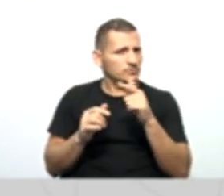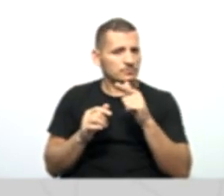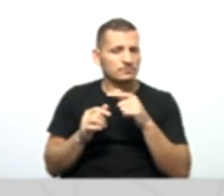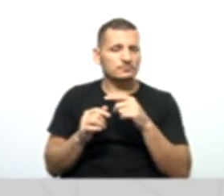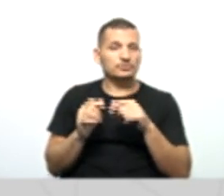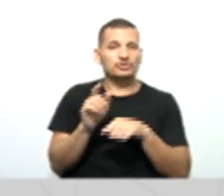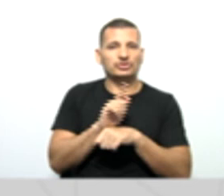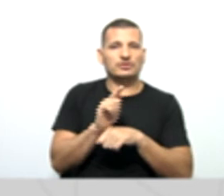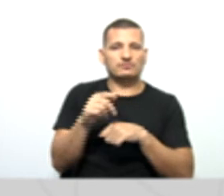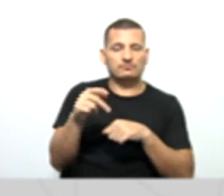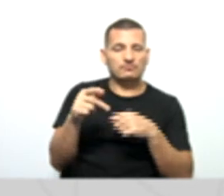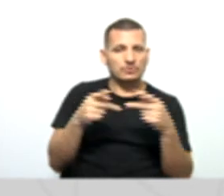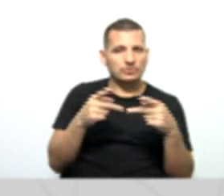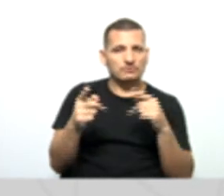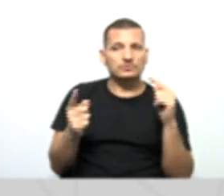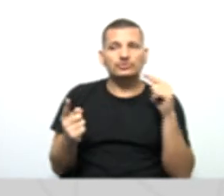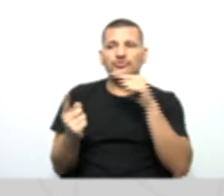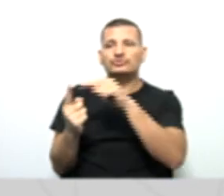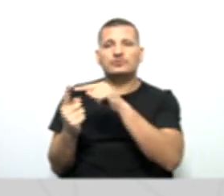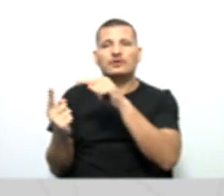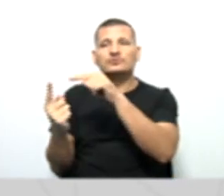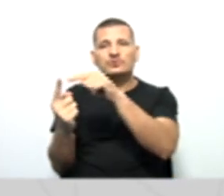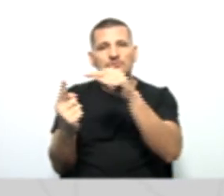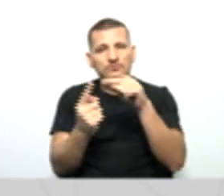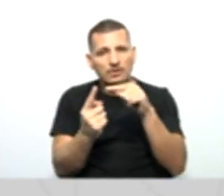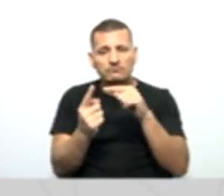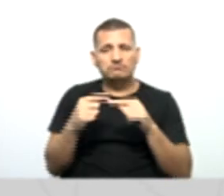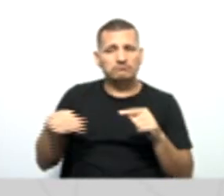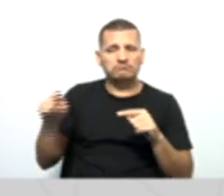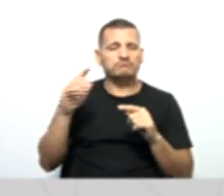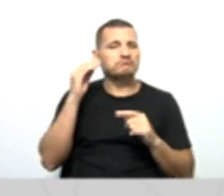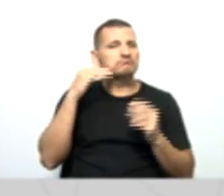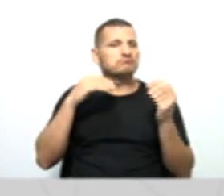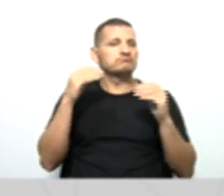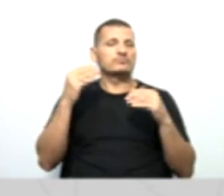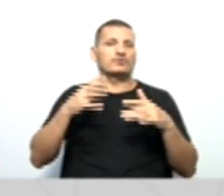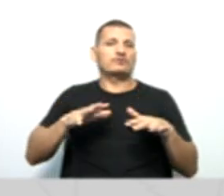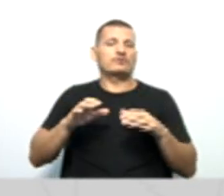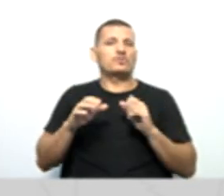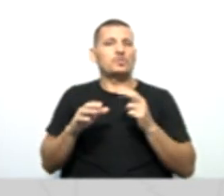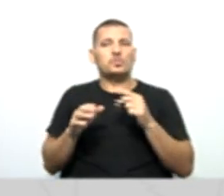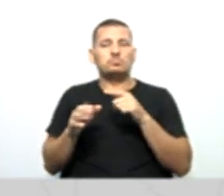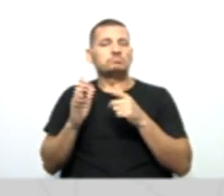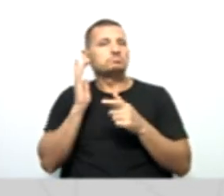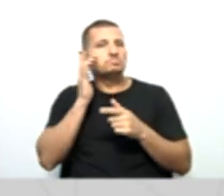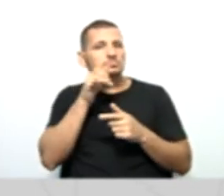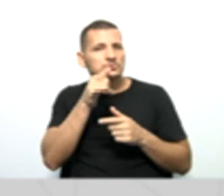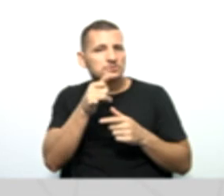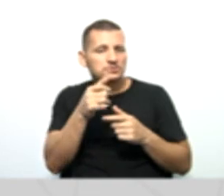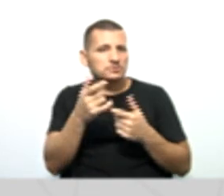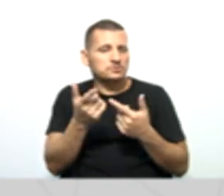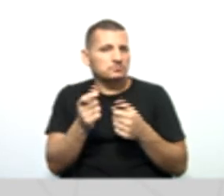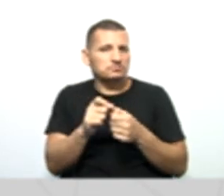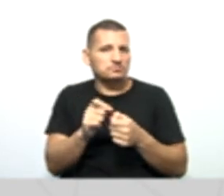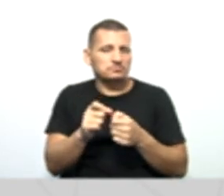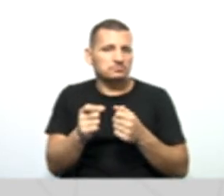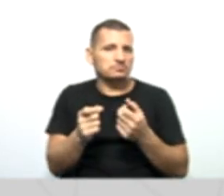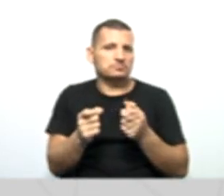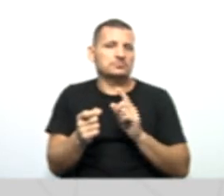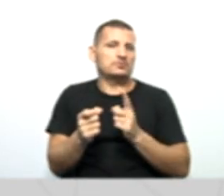gerente de projeto para executar aquilo, ninguém vai querer executar, ou ninguém vai saber se é para executar, as coisas não vão estar de